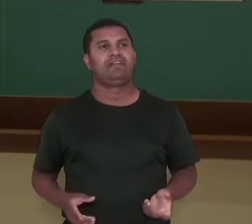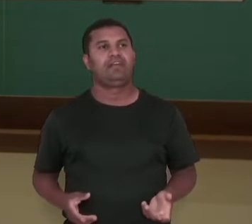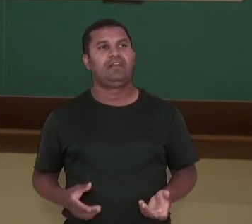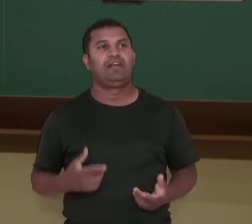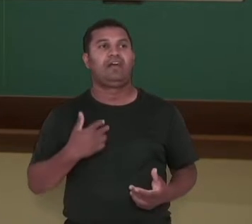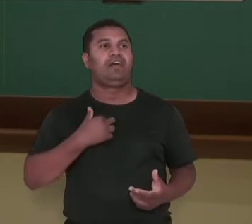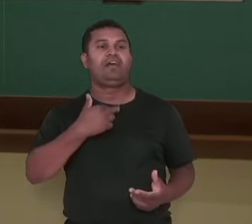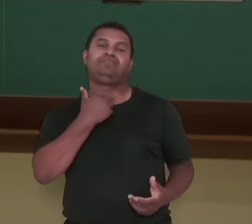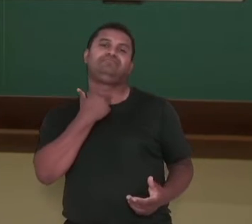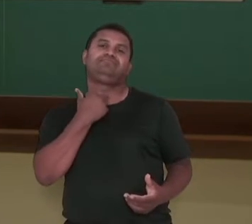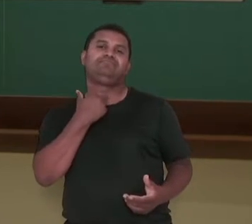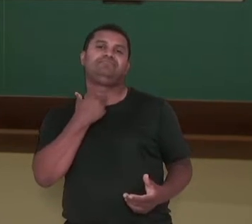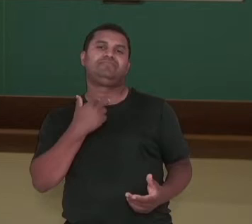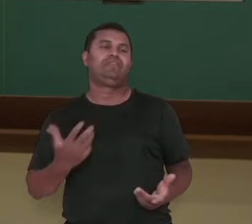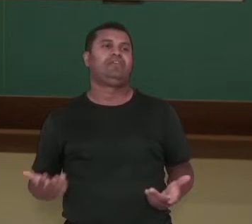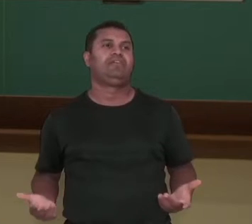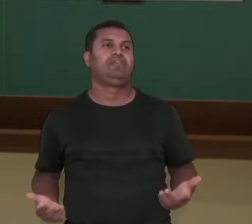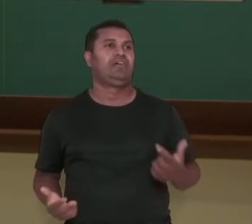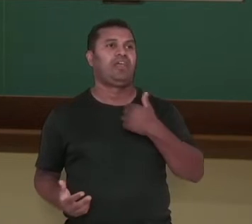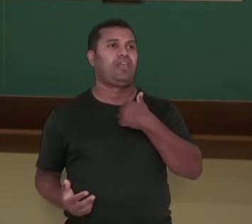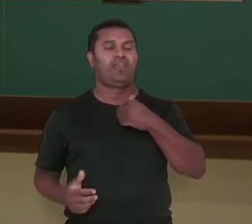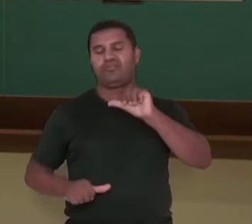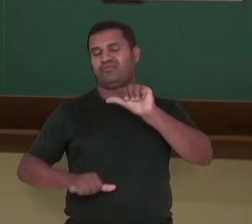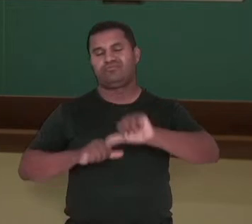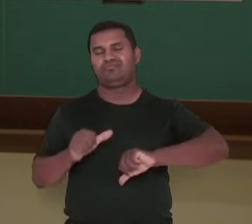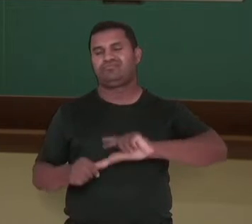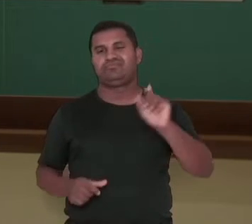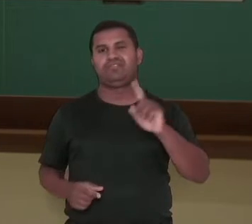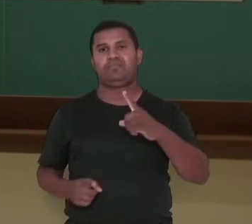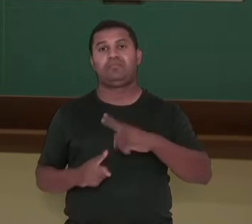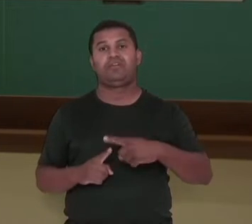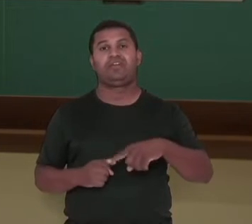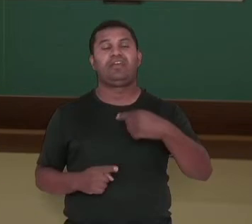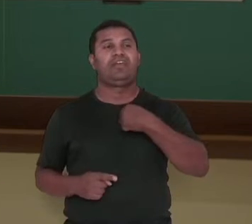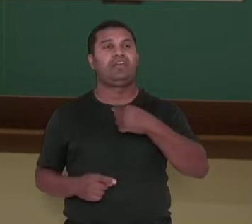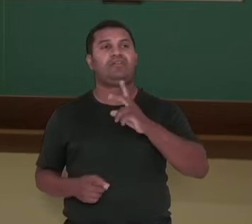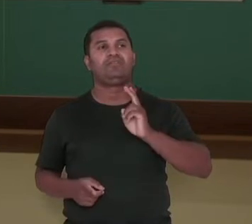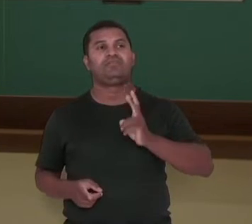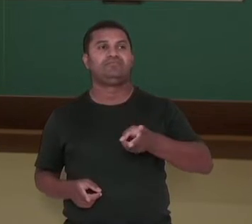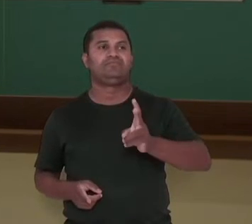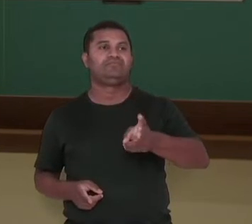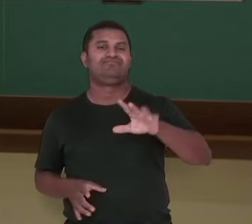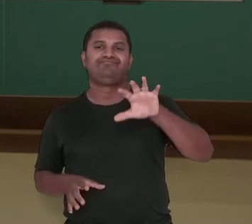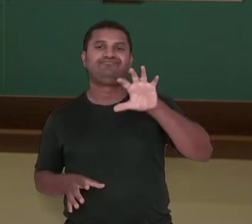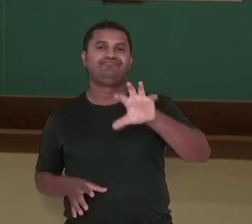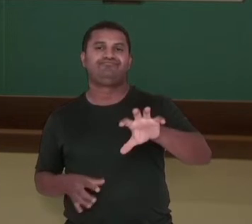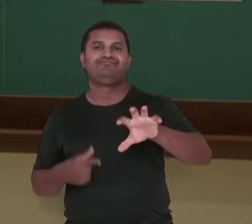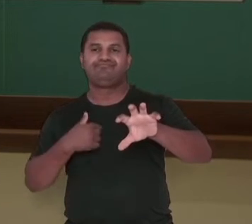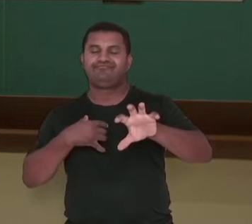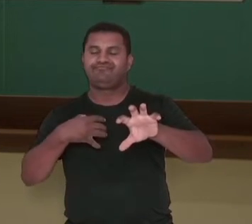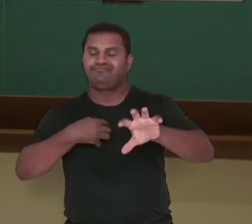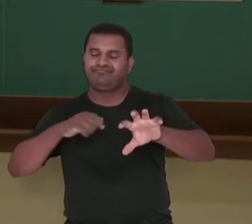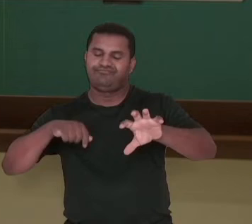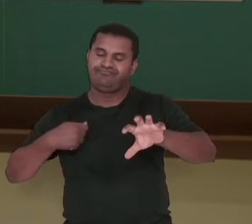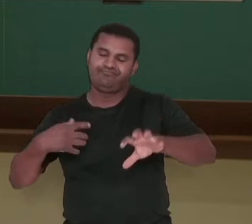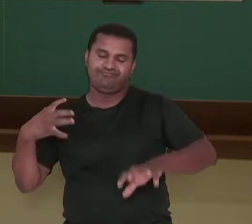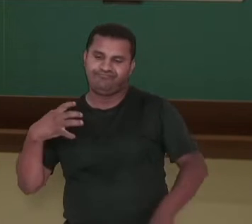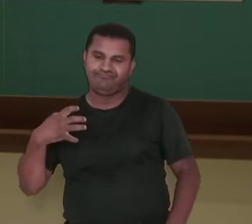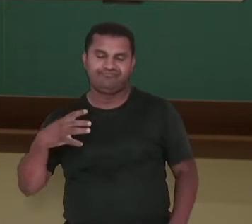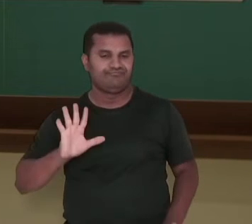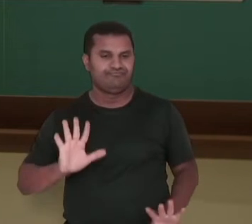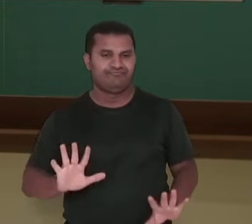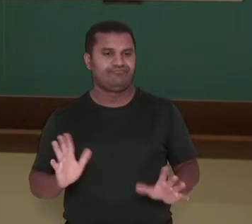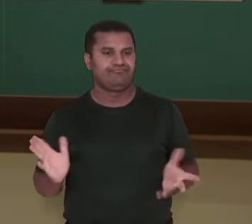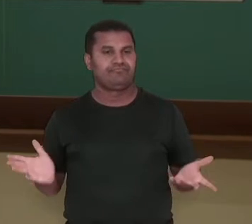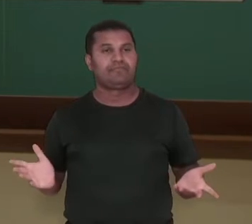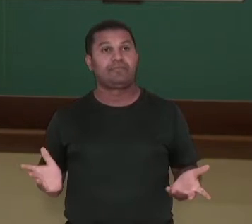fala, não, eu não vou mudar minha atitude porque é assim que eu sou. Essa é uma pessoa reativa, ela não quer mudança, ela não quer fazer nada, né? E